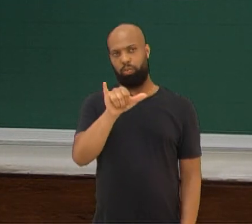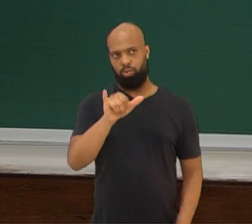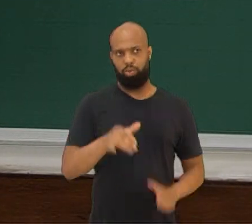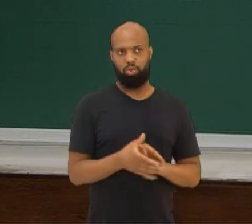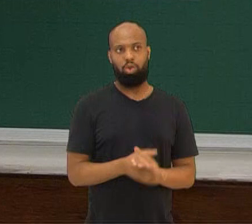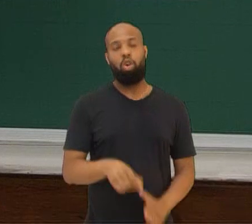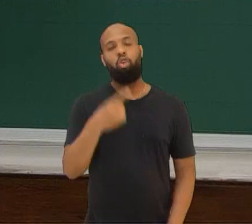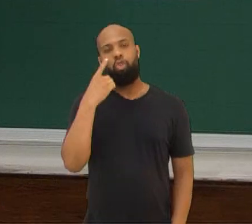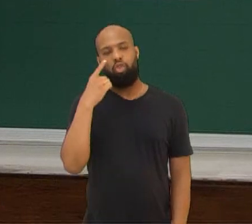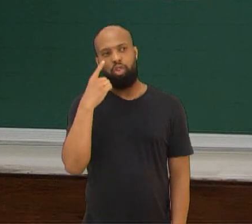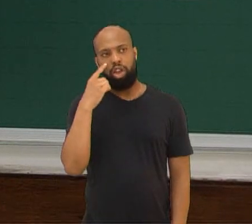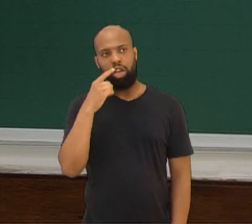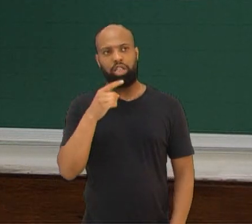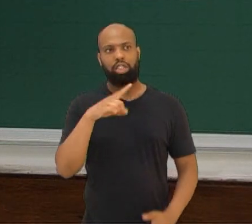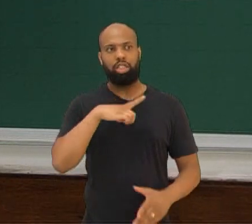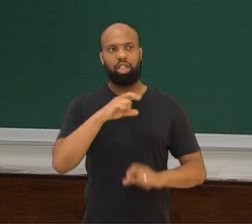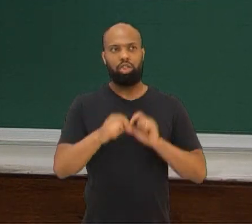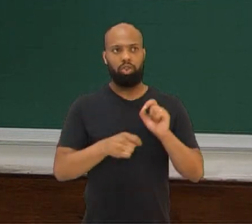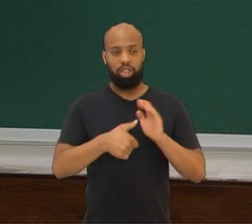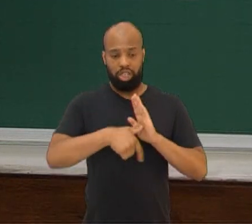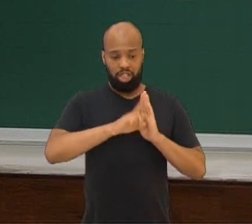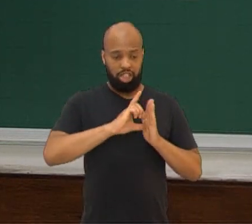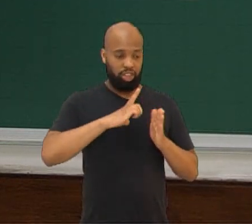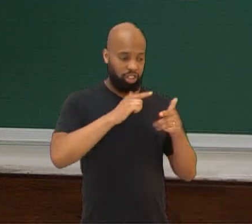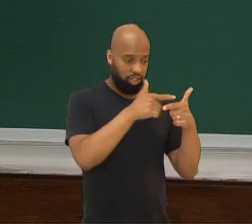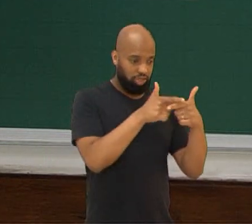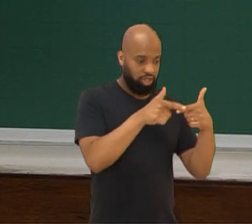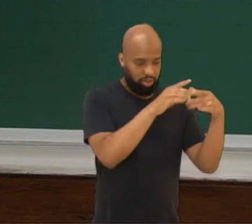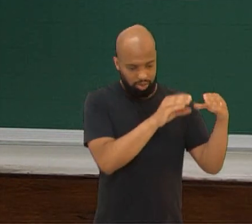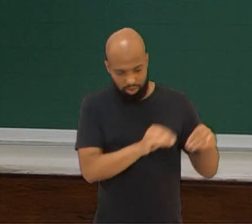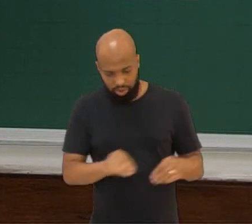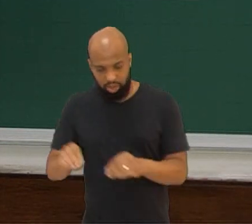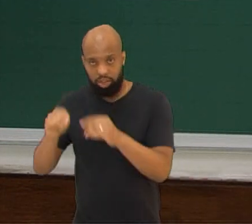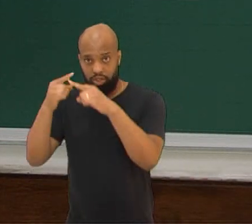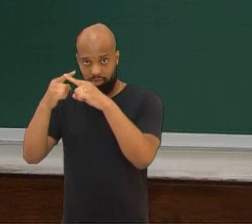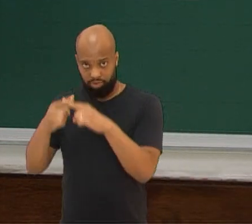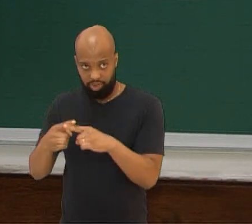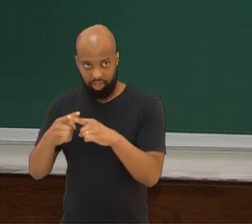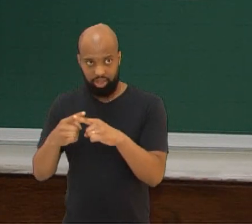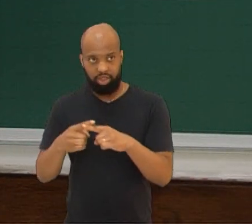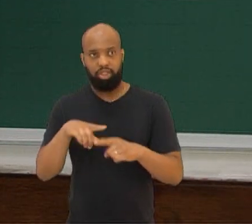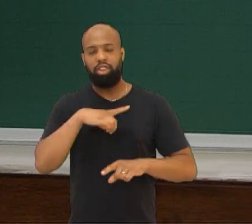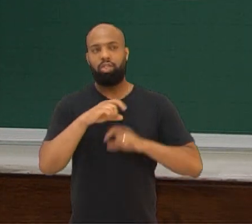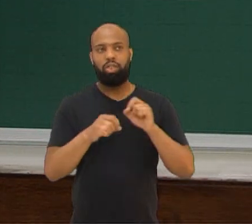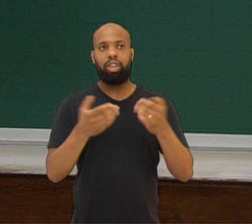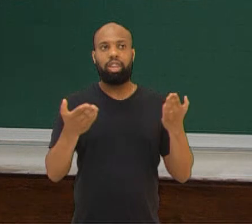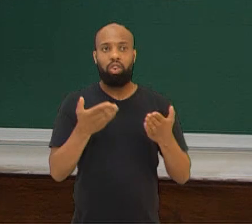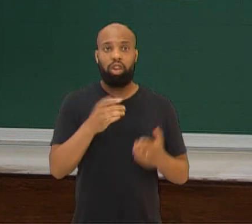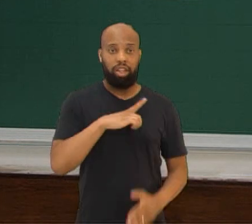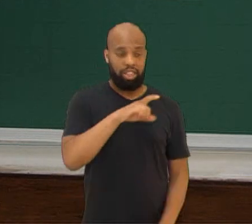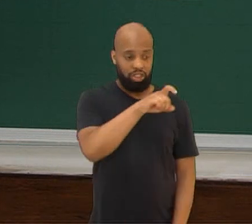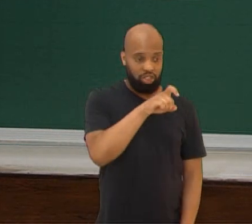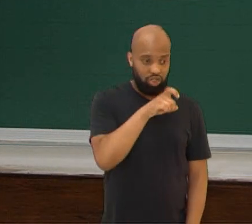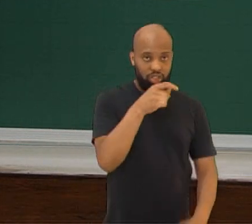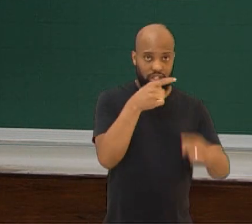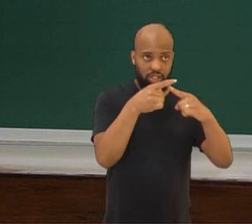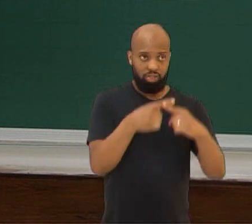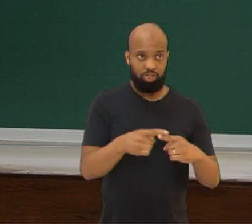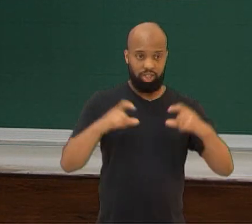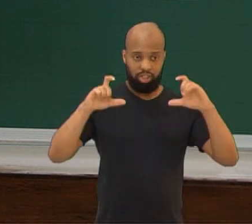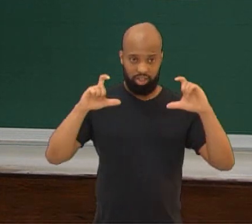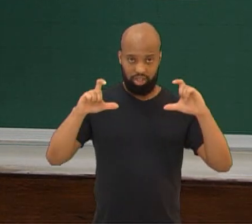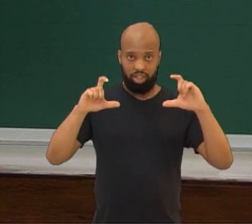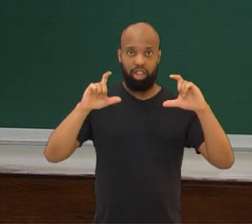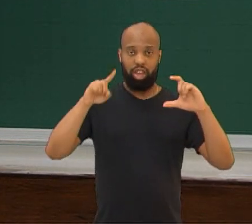de novo, fazendo a mesma coisa. O que estava aqui dividindo, passou para o lado de cá multiplicando. Então, x que multiplica 4 mais